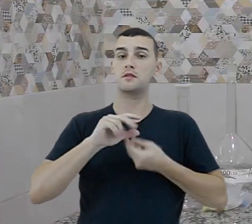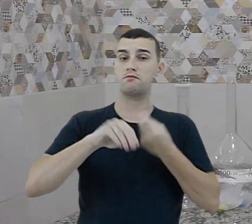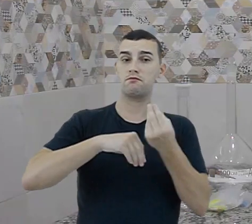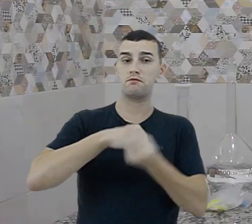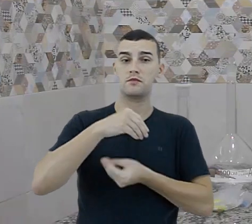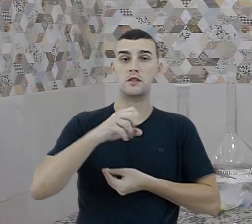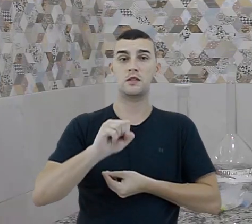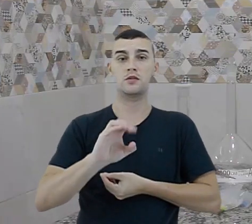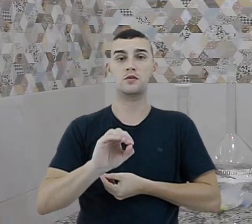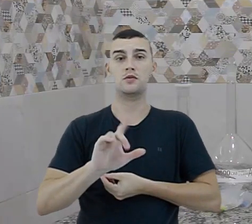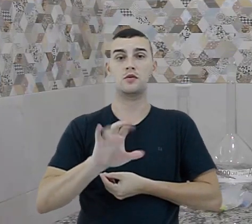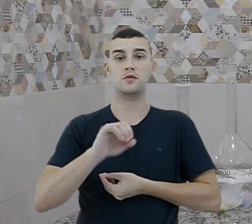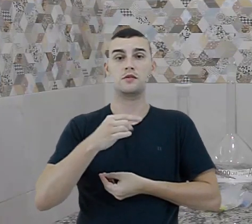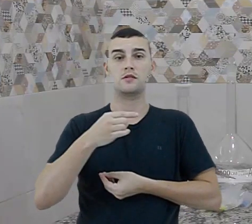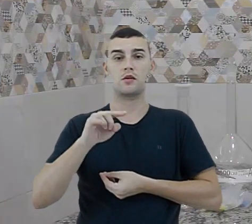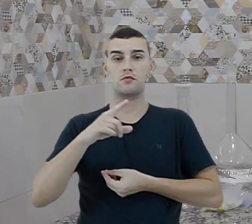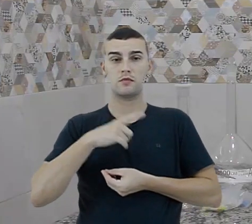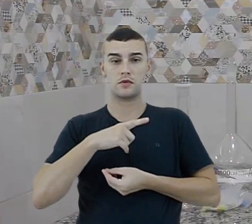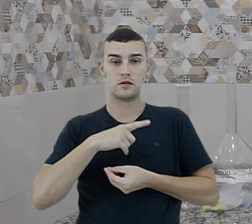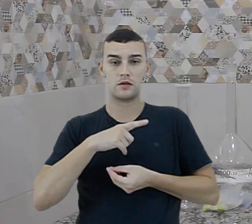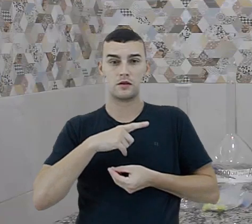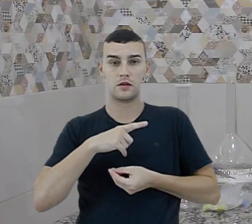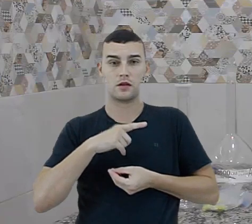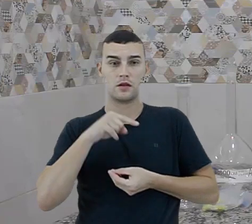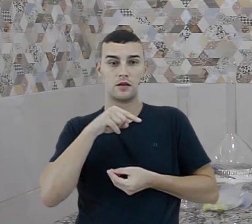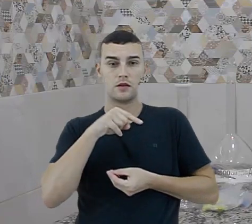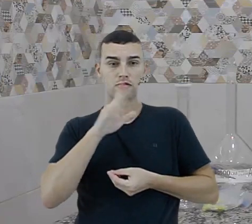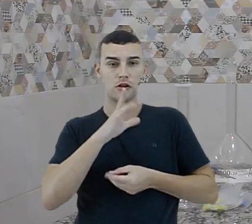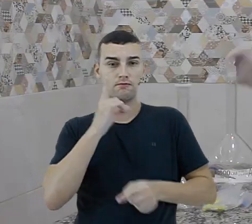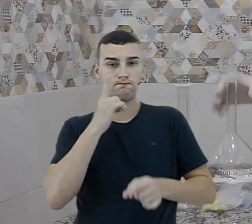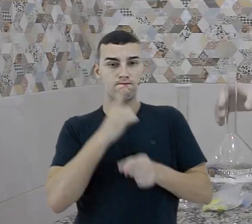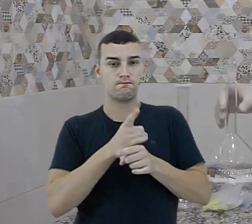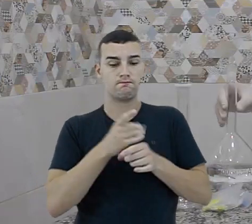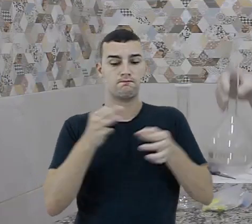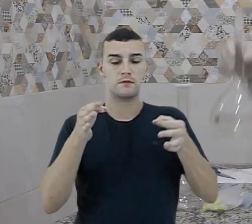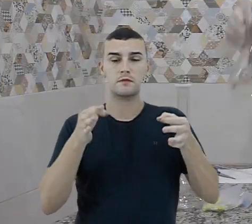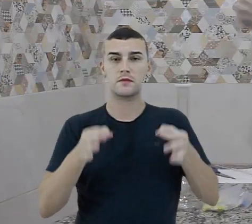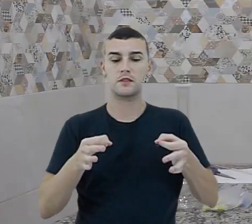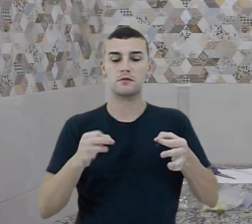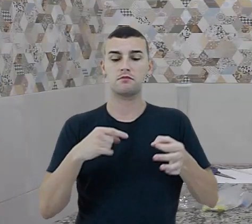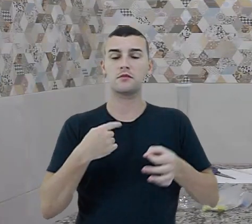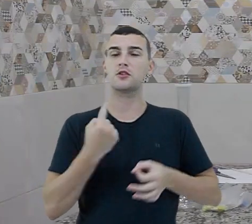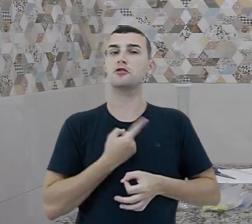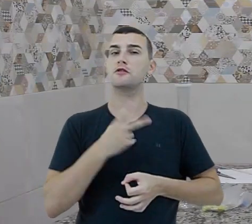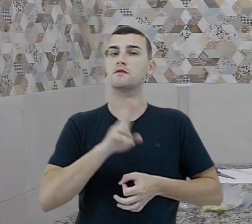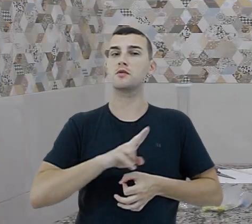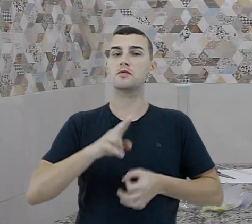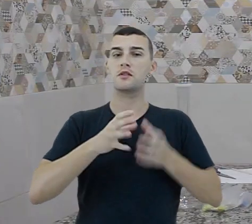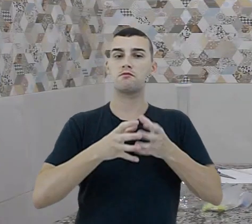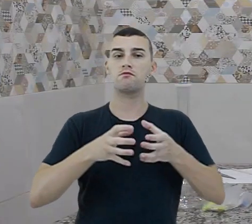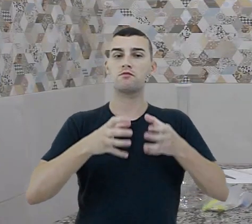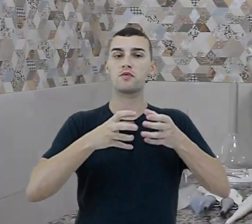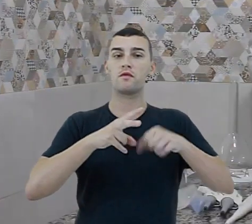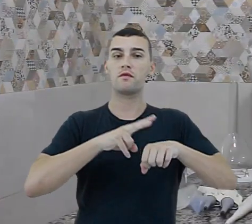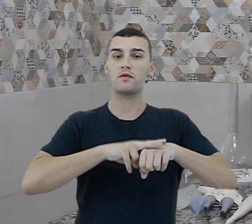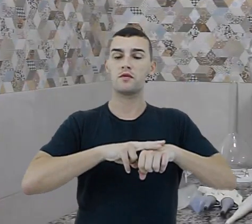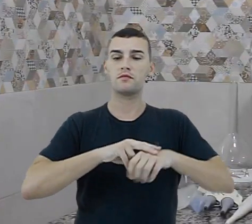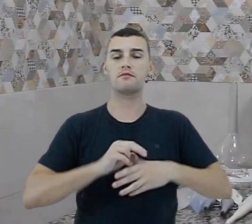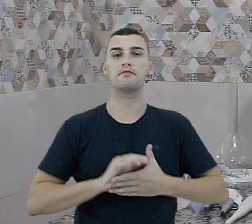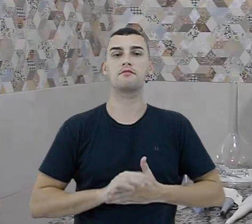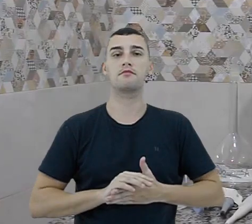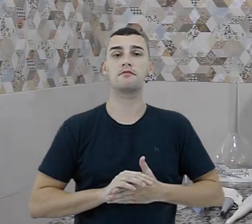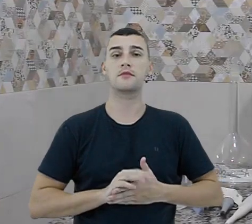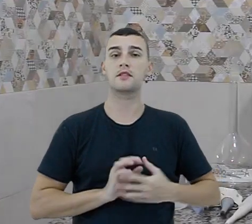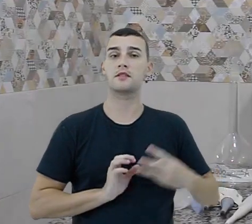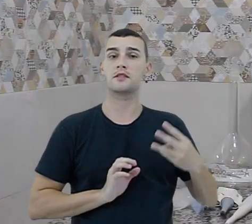vamos produzir uma solução com uma concentração definida e aí nós utilizaremos o balão de vidro. Bom,